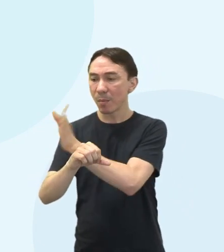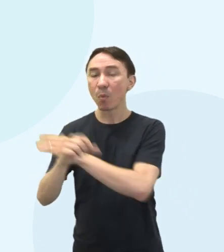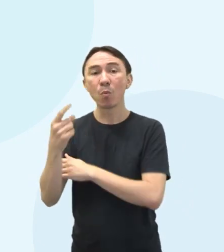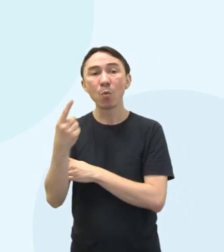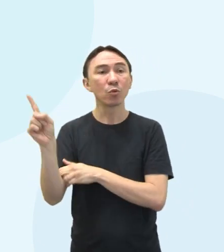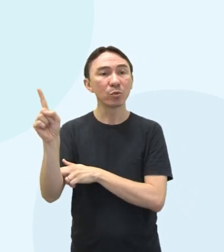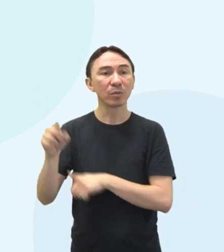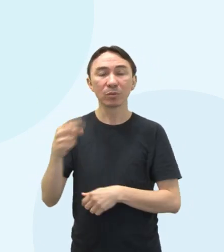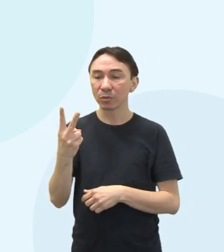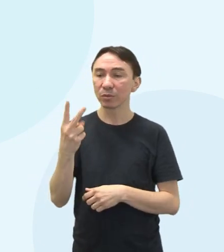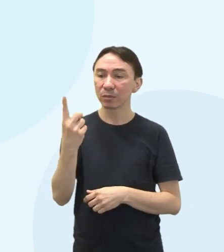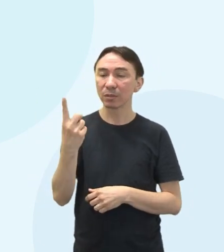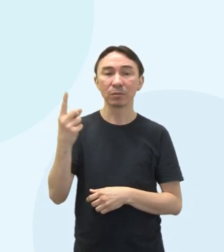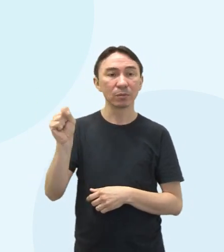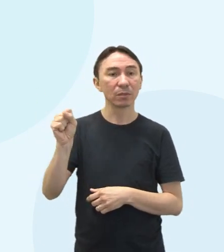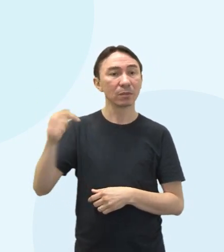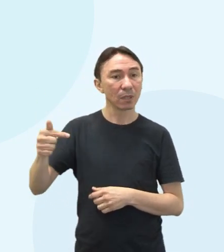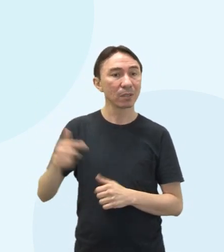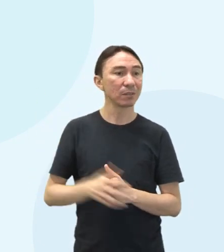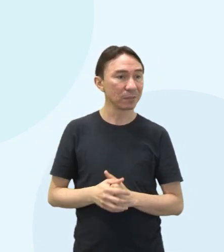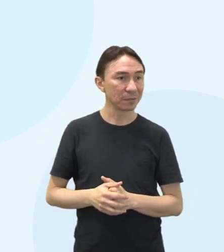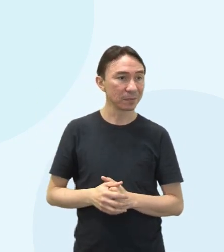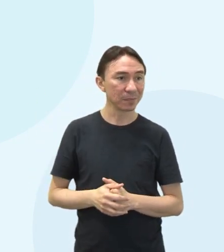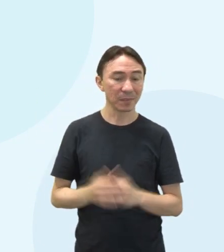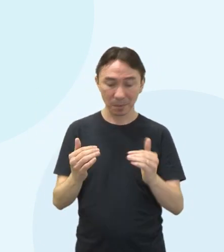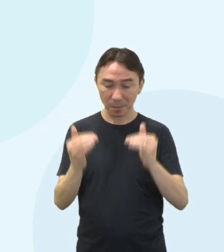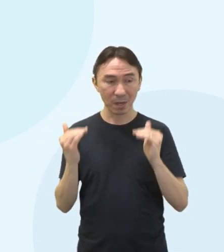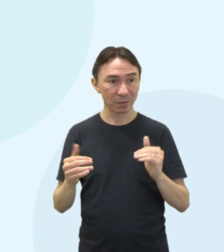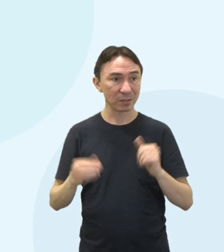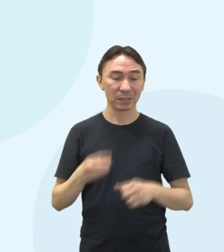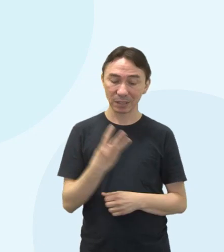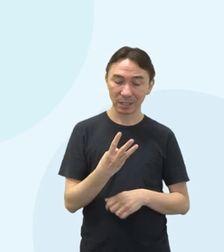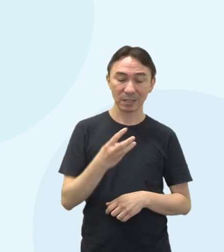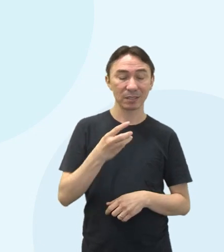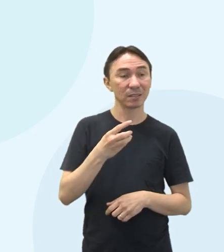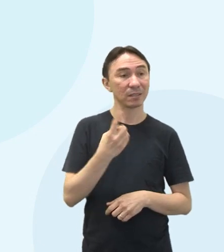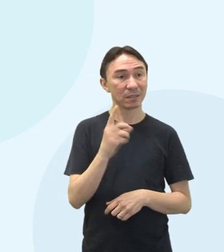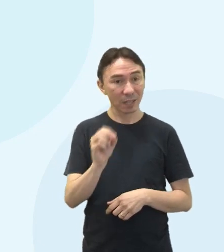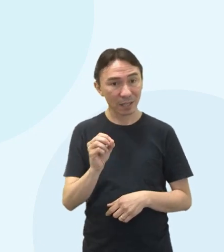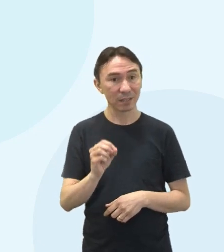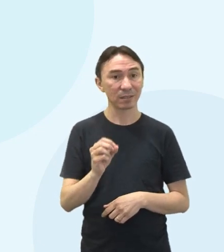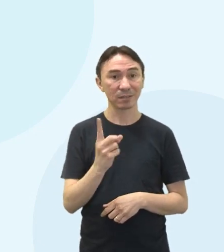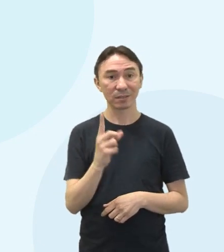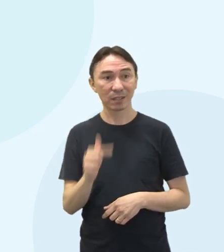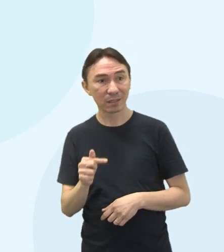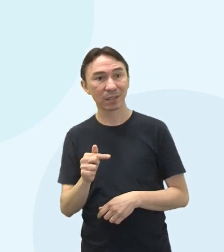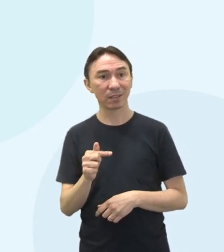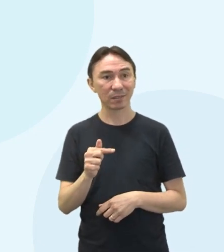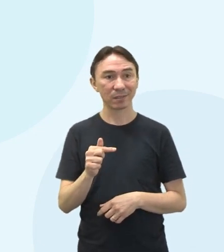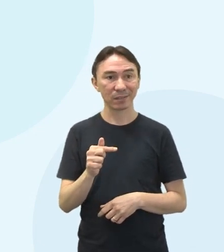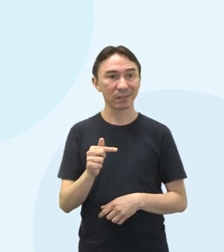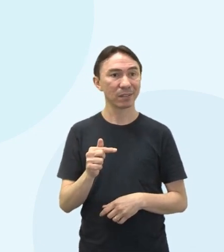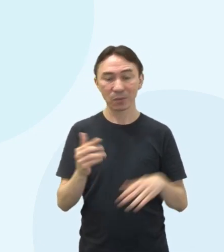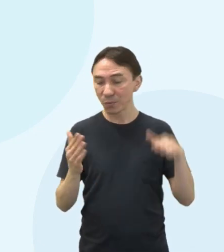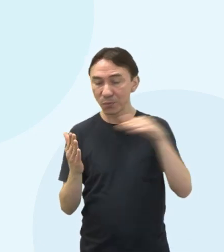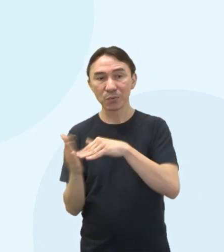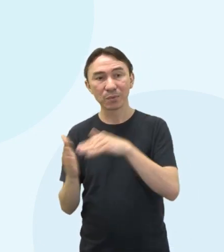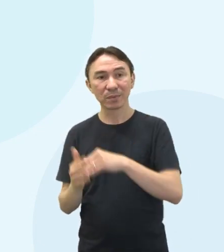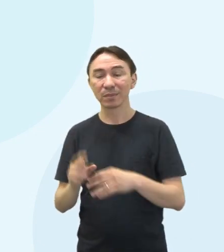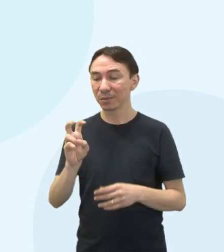sequência de baixo né O treze 1017 o 52 quais as perguntas eu posso né utilizar